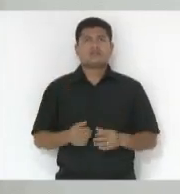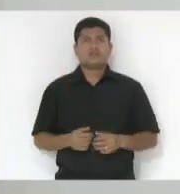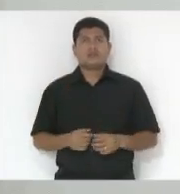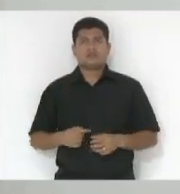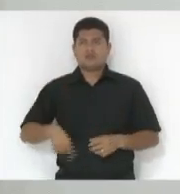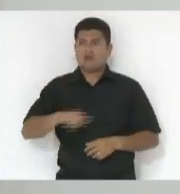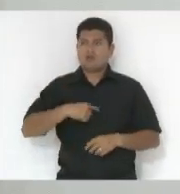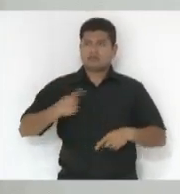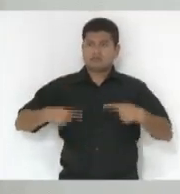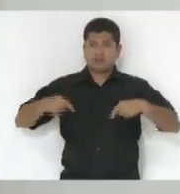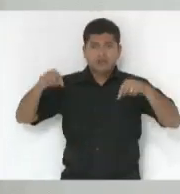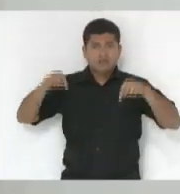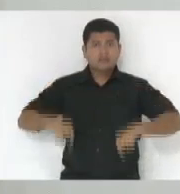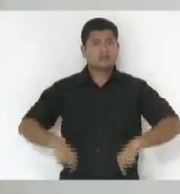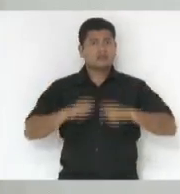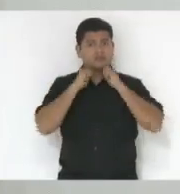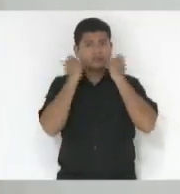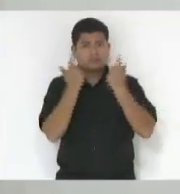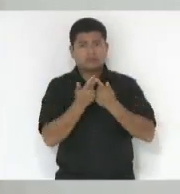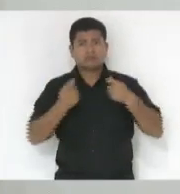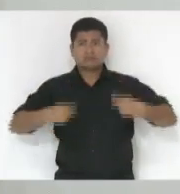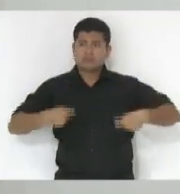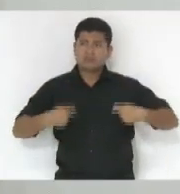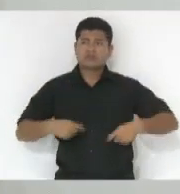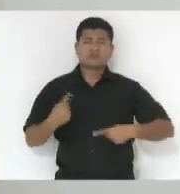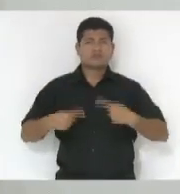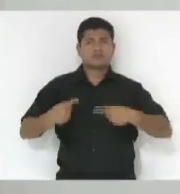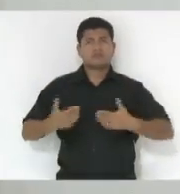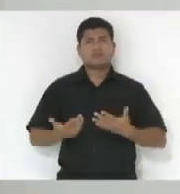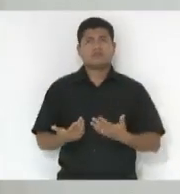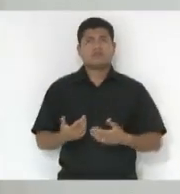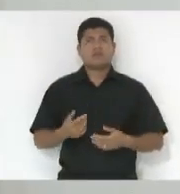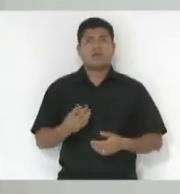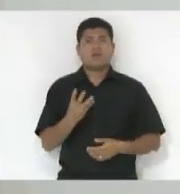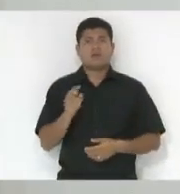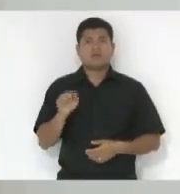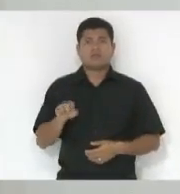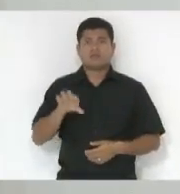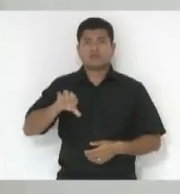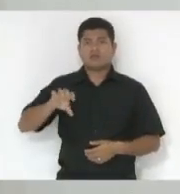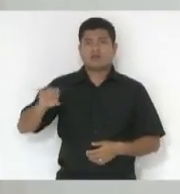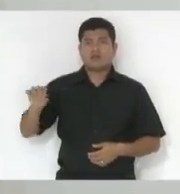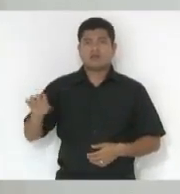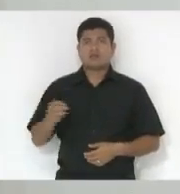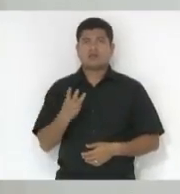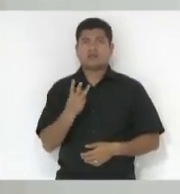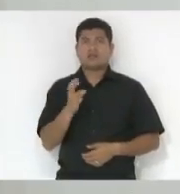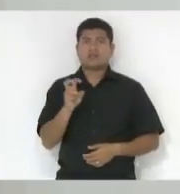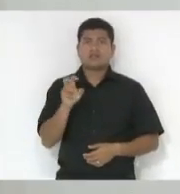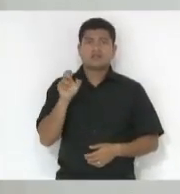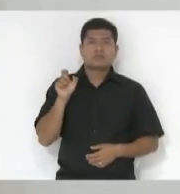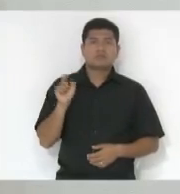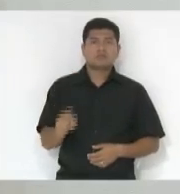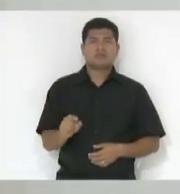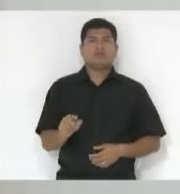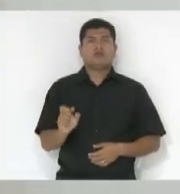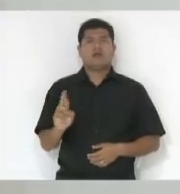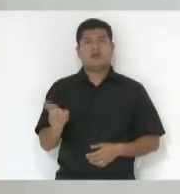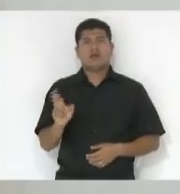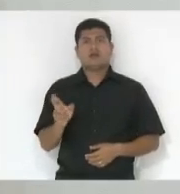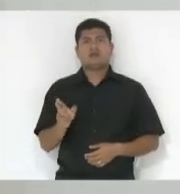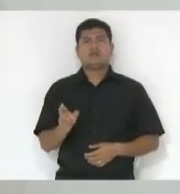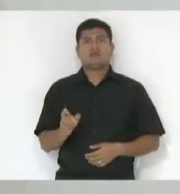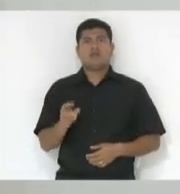isso? R$ 4.900, R$ 35.000 reais se tornou o